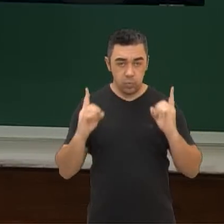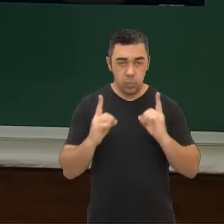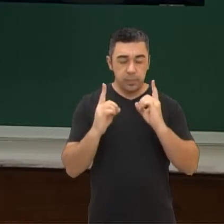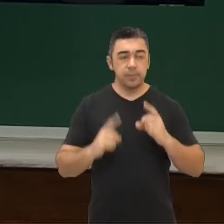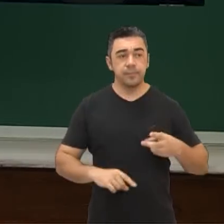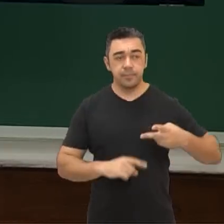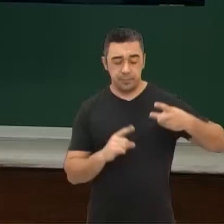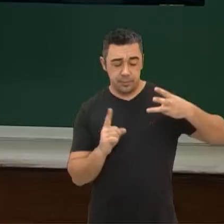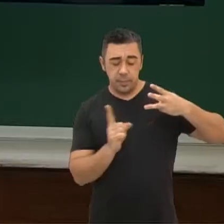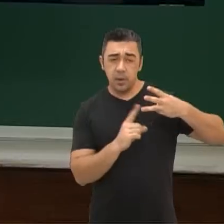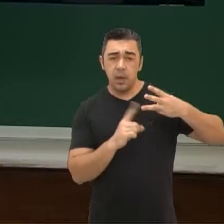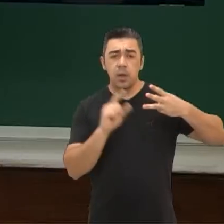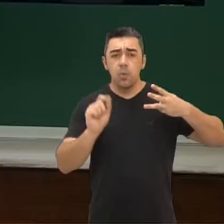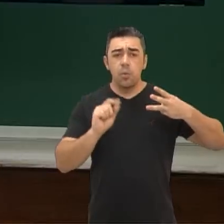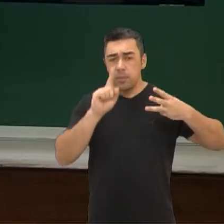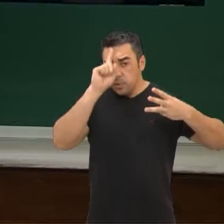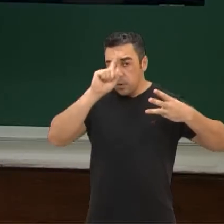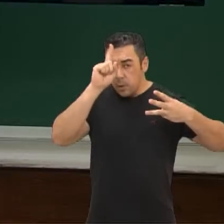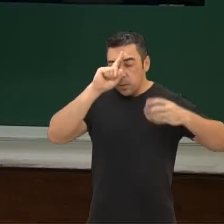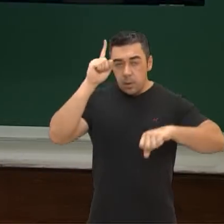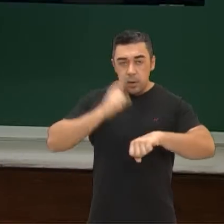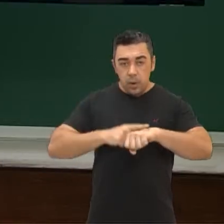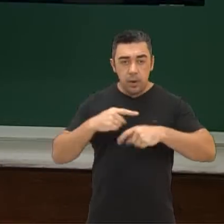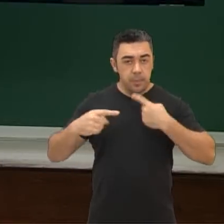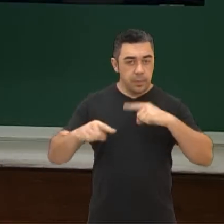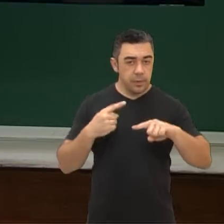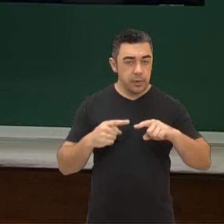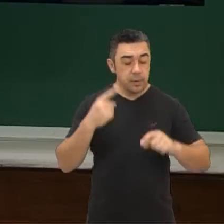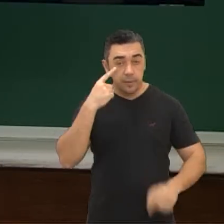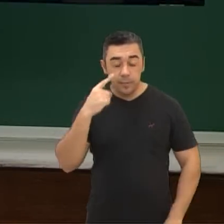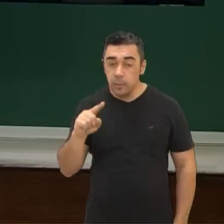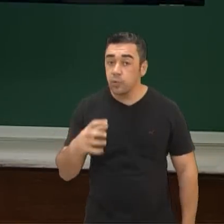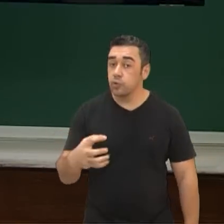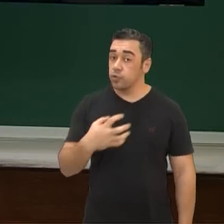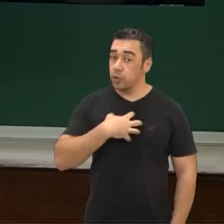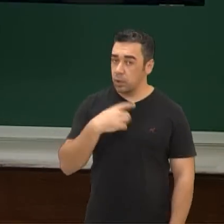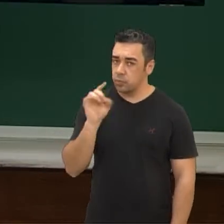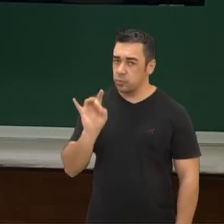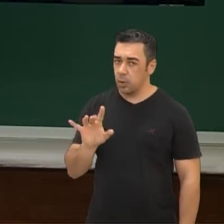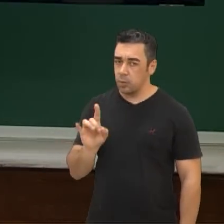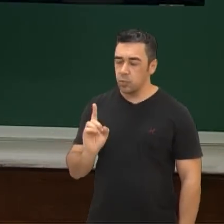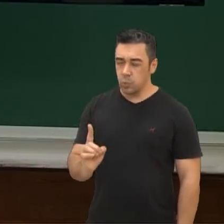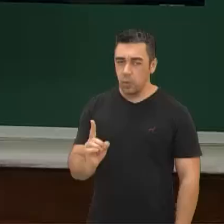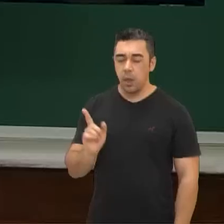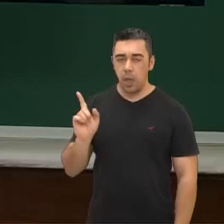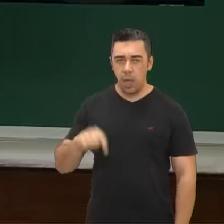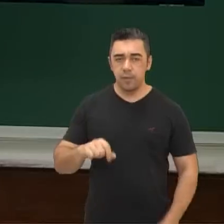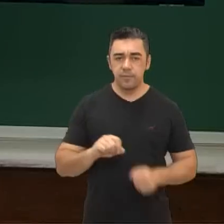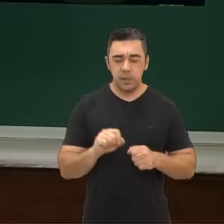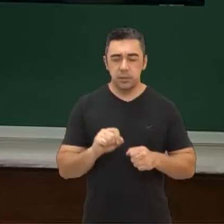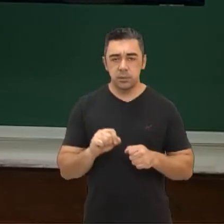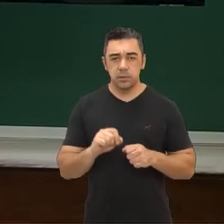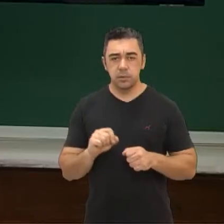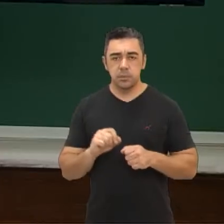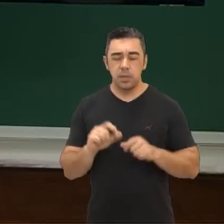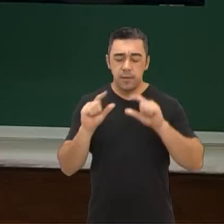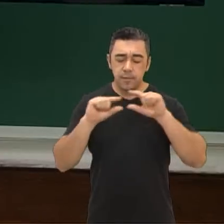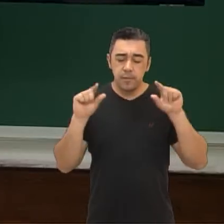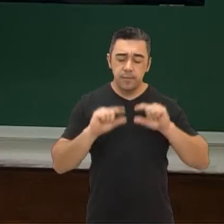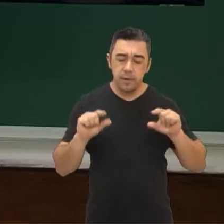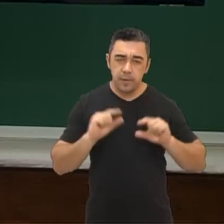com seus familiares, pessoas que estão próximas, vamos para o final da aula, né? Então, hoje,